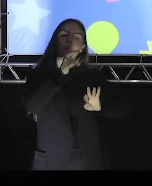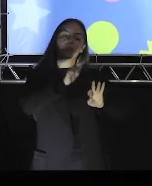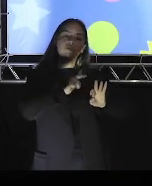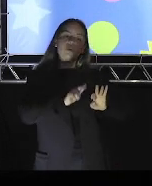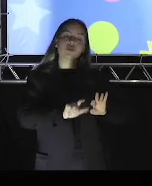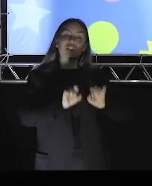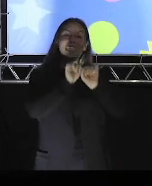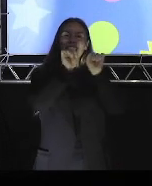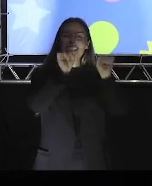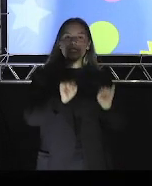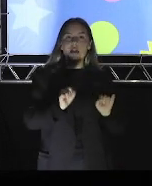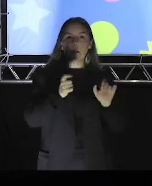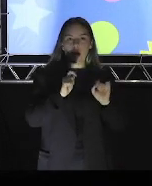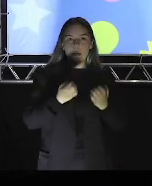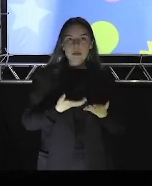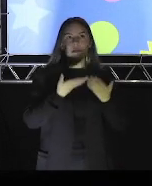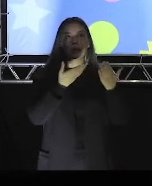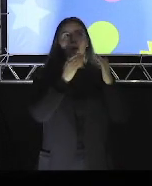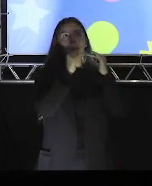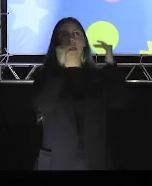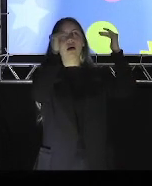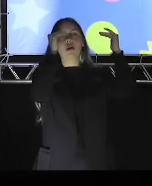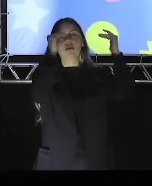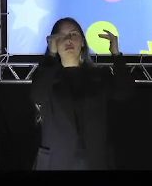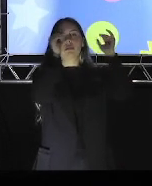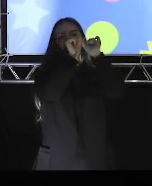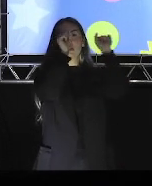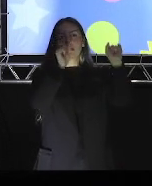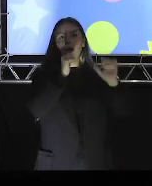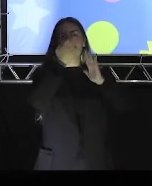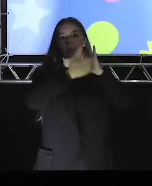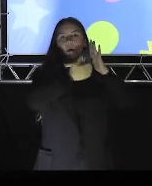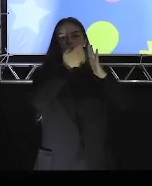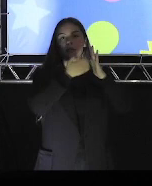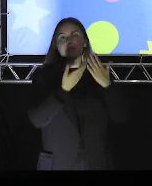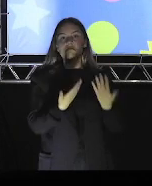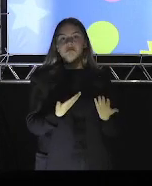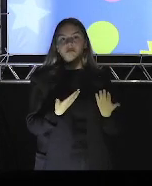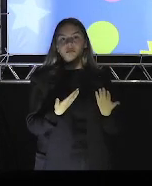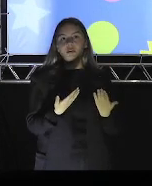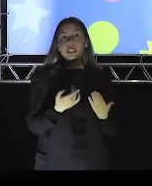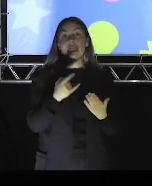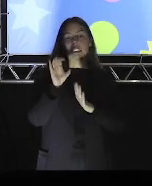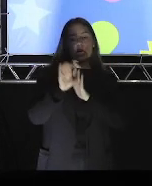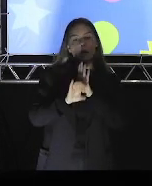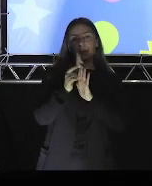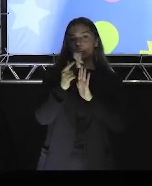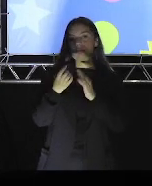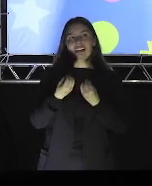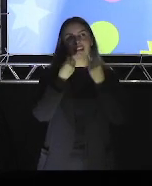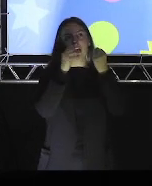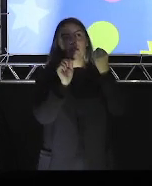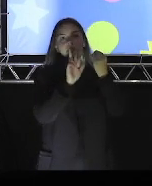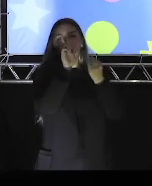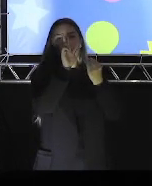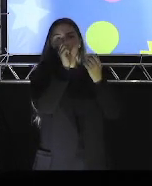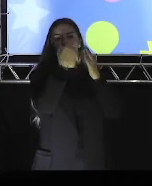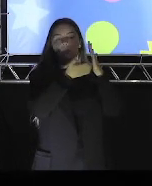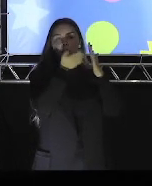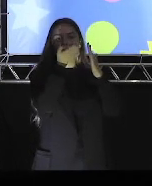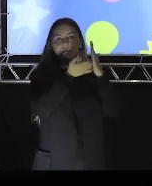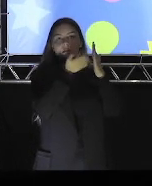subsistema consegue servir ao propósito maior da organização? Então, se esse capítulo ele não está gerando valor para a